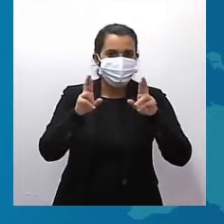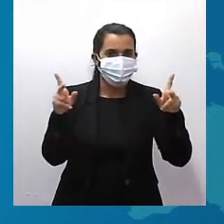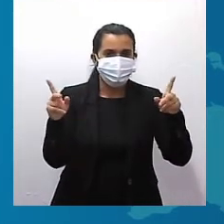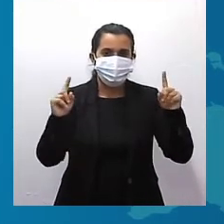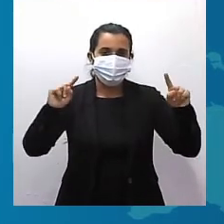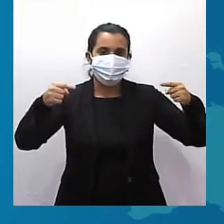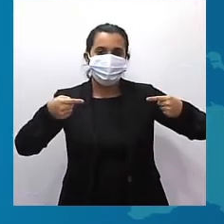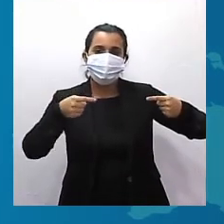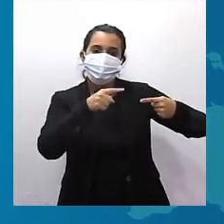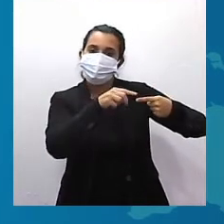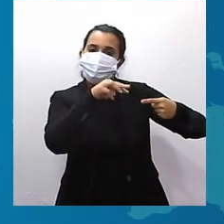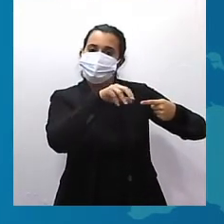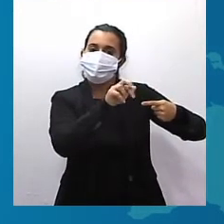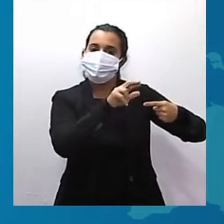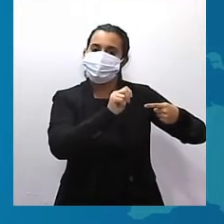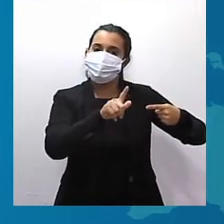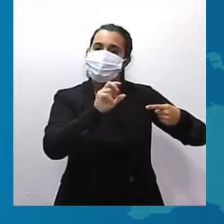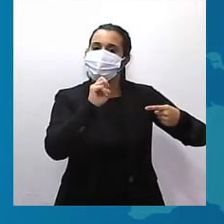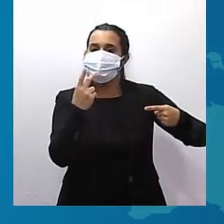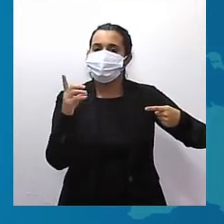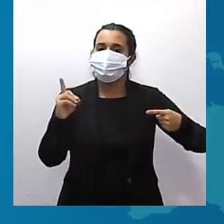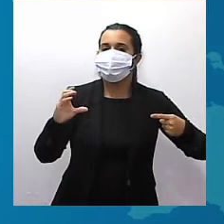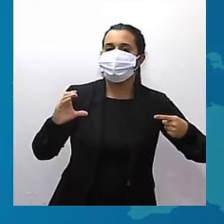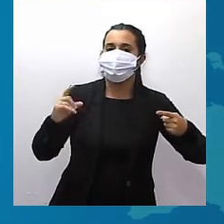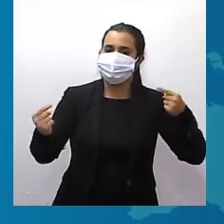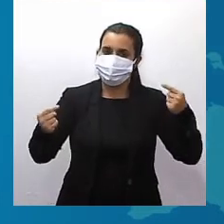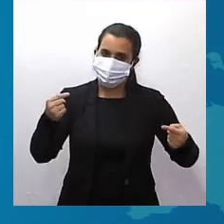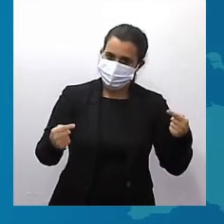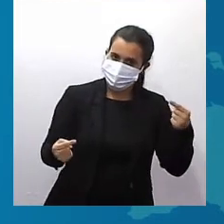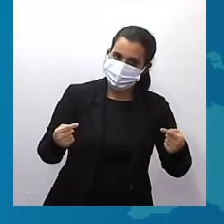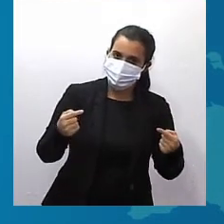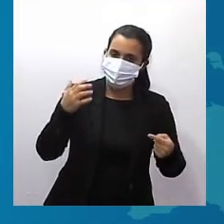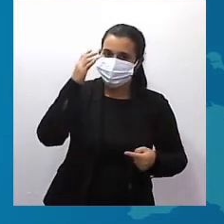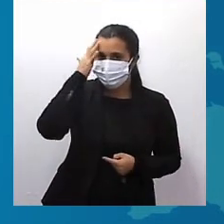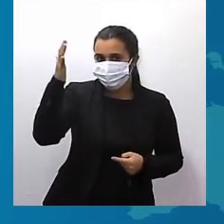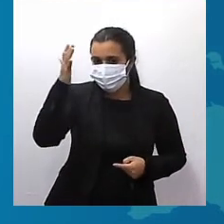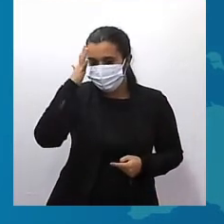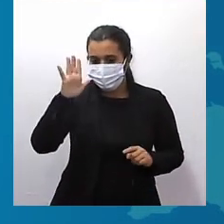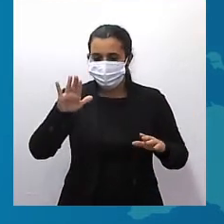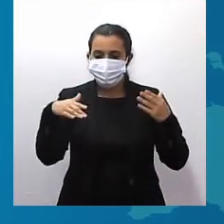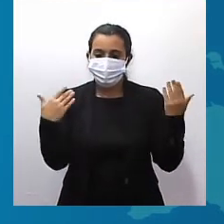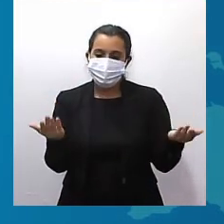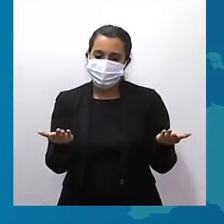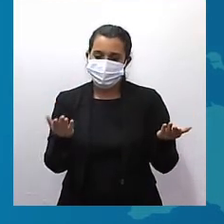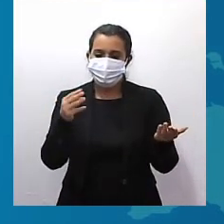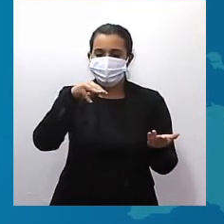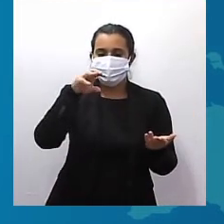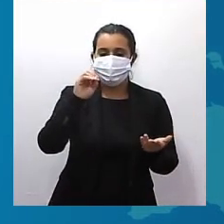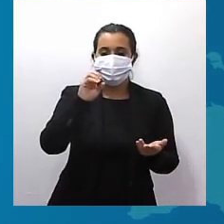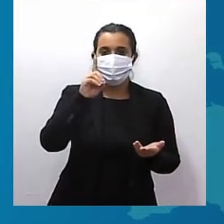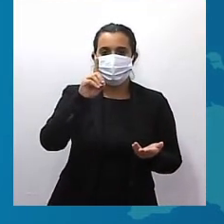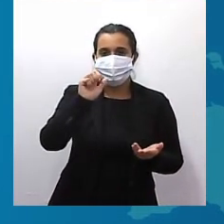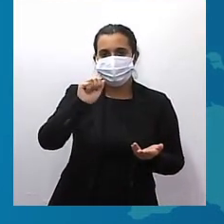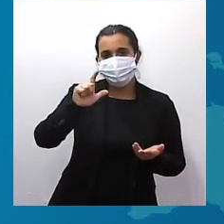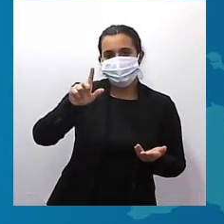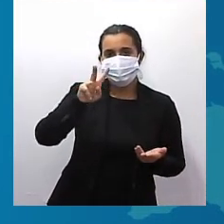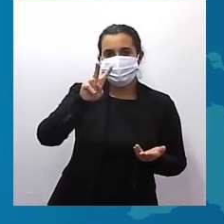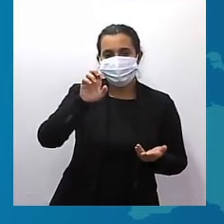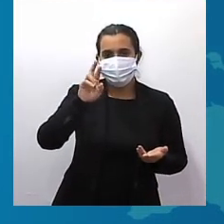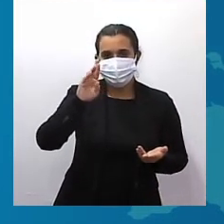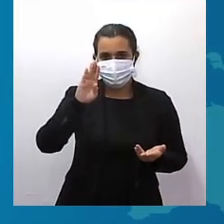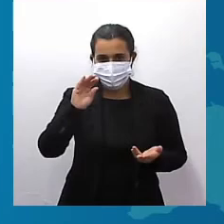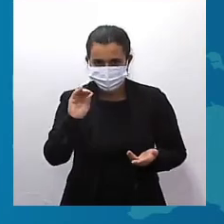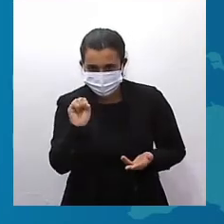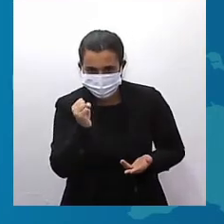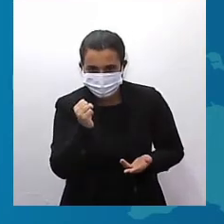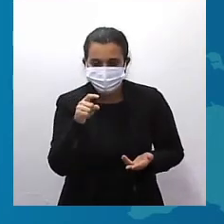da DC, e vamos aí começar a pensar o que é que seriam esses modal verbs. Então, modal